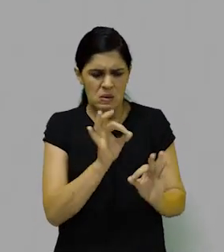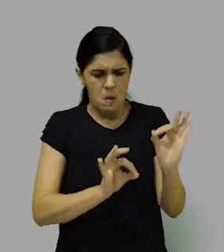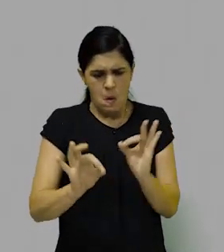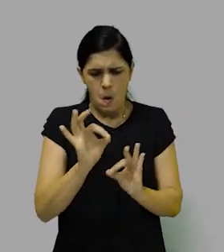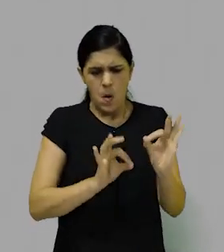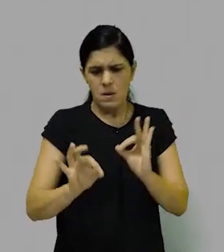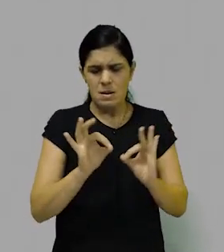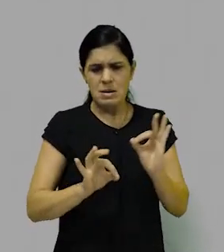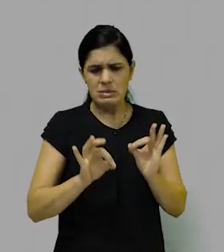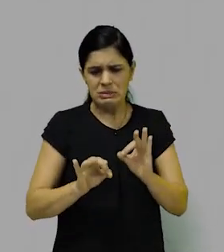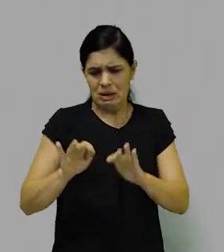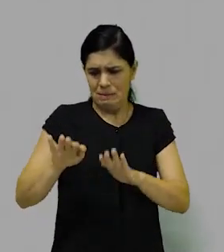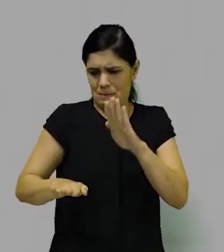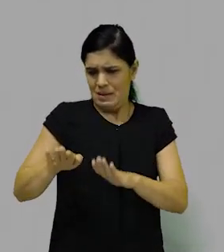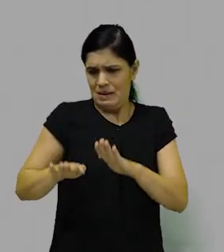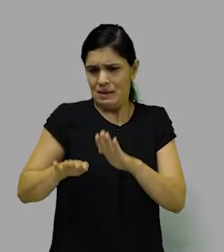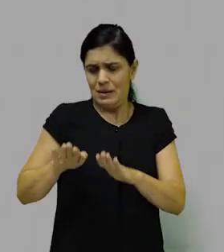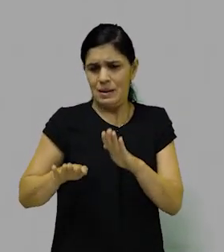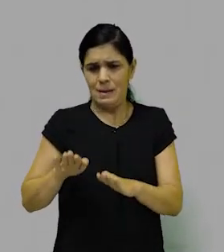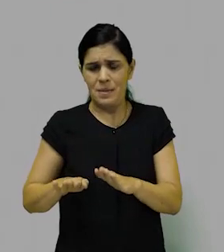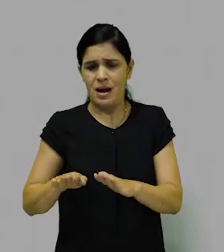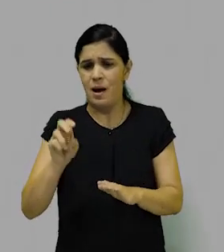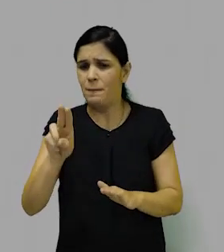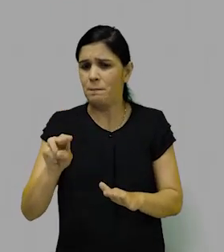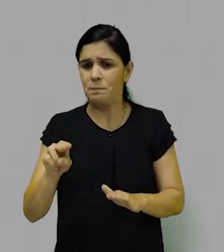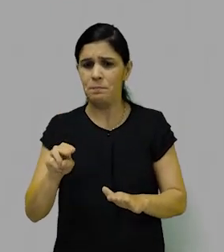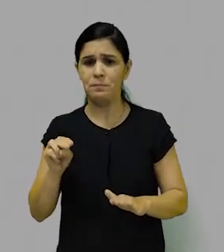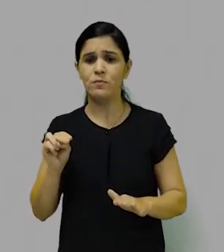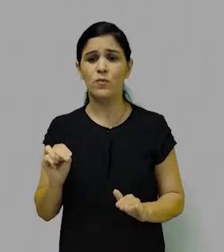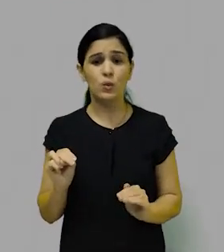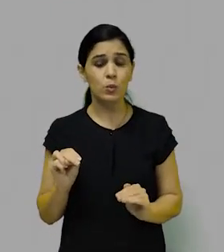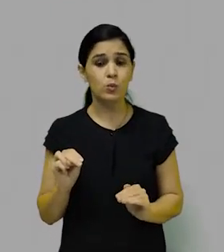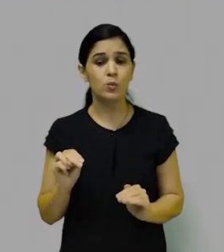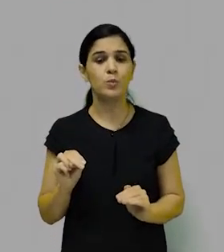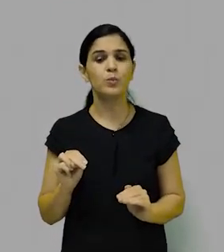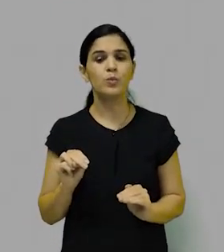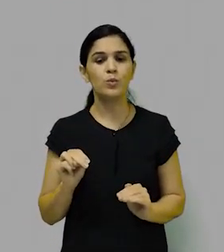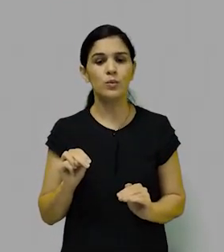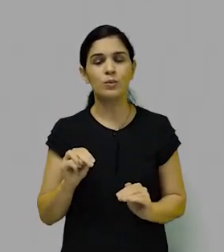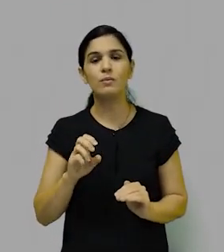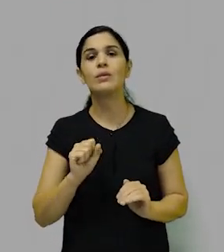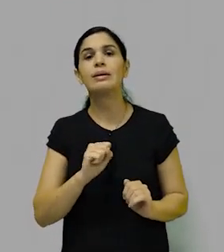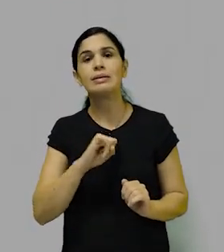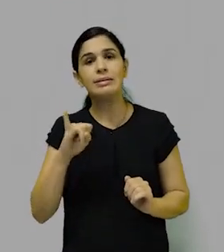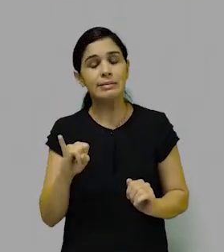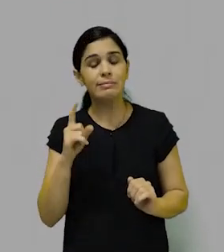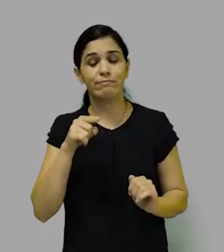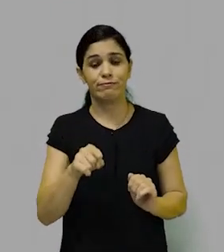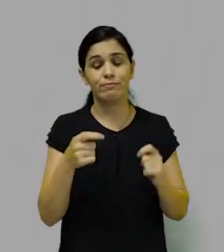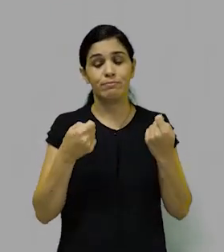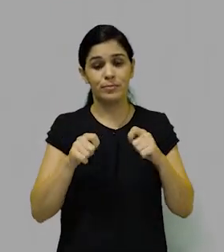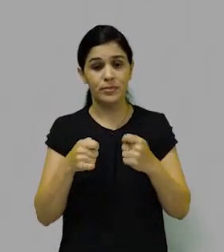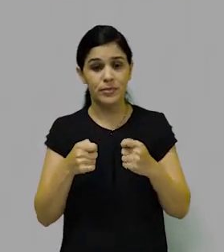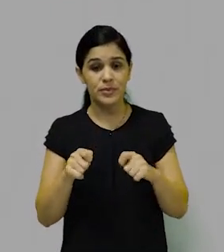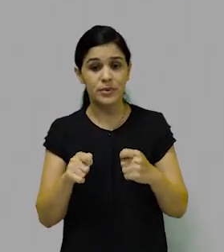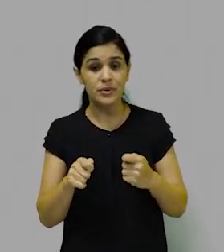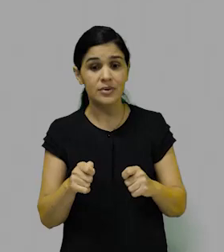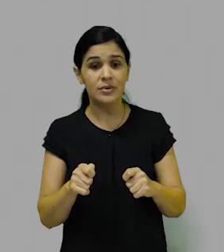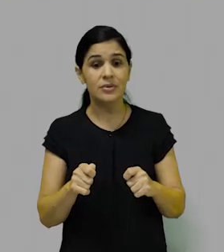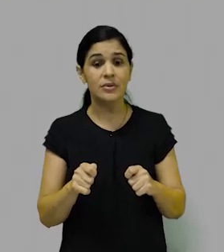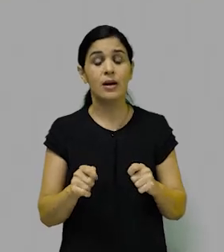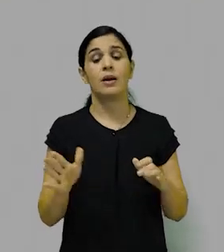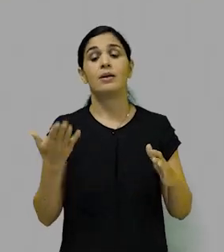no mundo hoje, quem sofre são as mulheres, geralmente adolescentes ou iniciando ali aquela fase